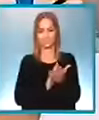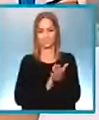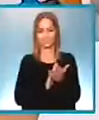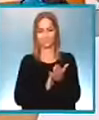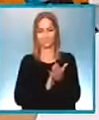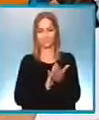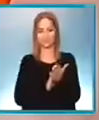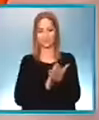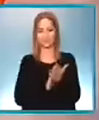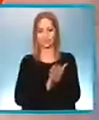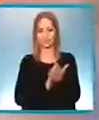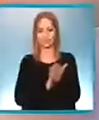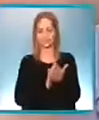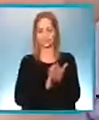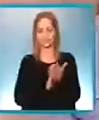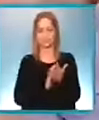Extraordinária!